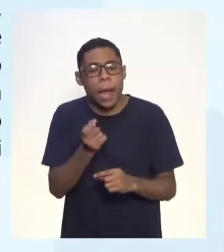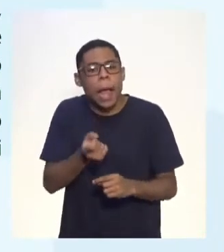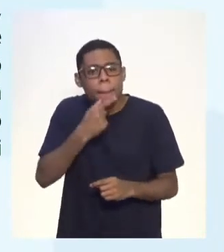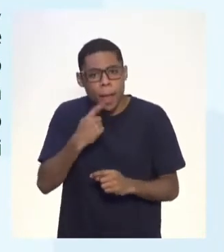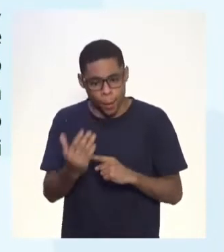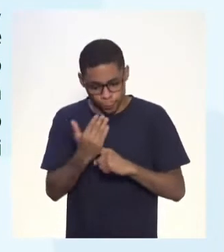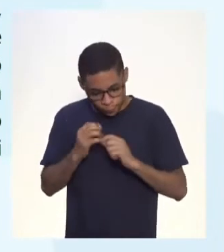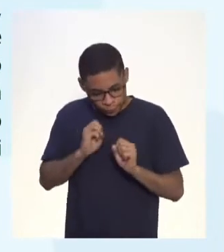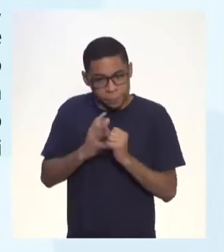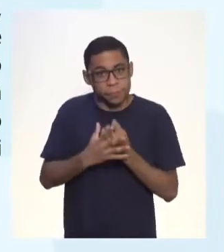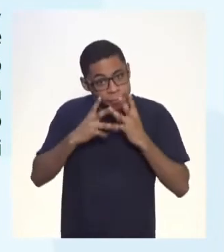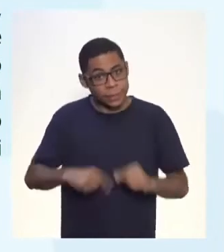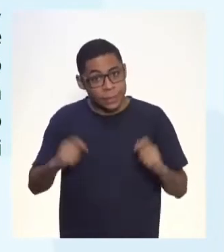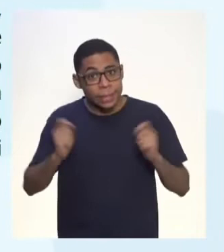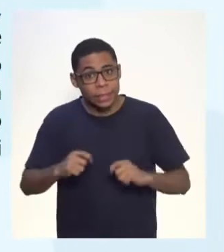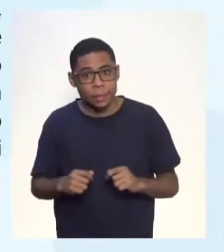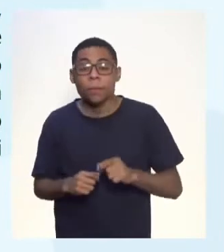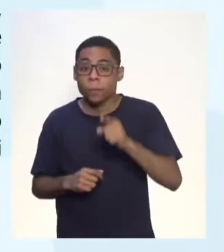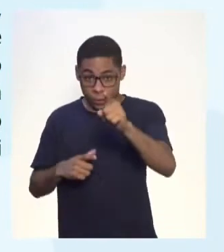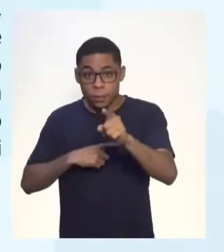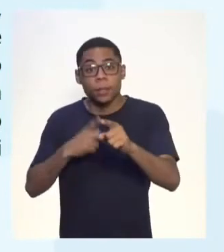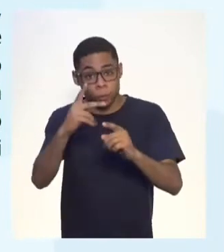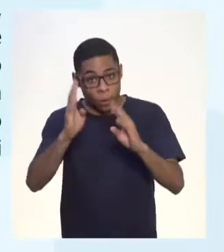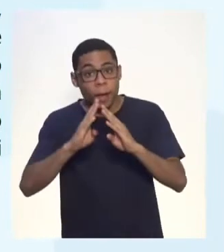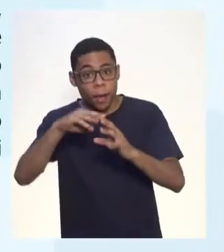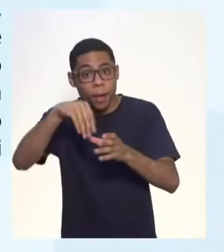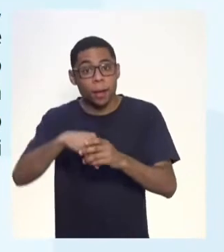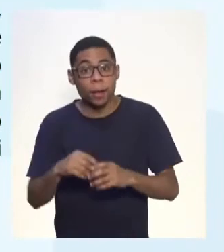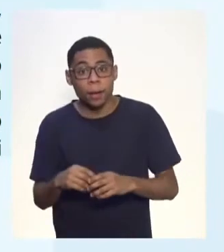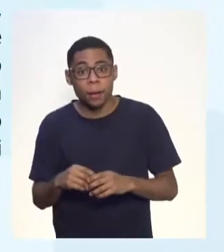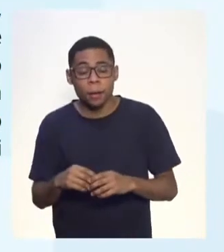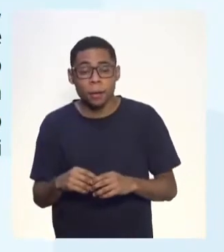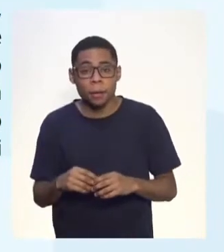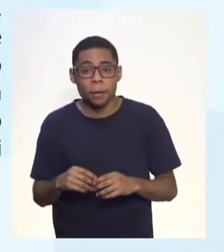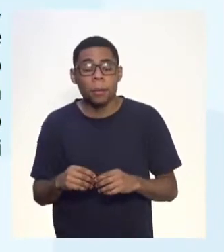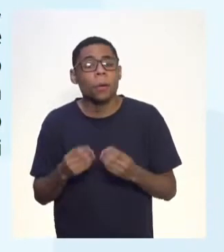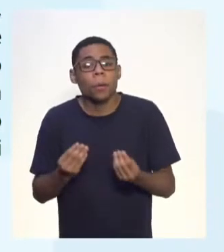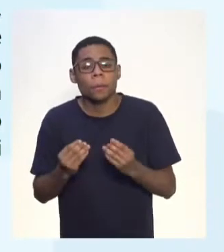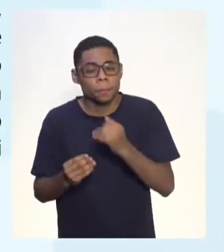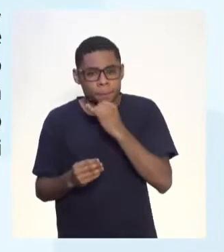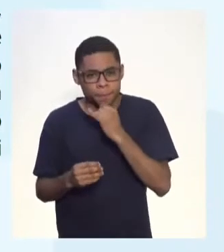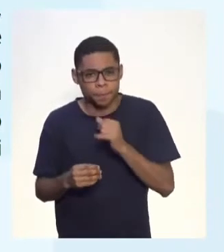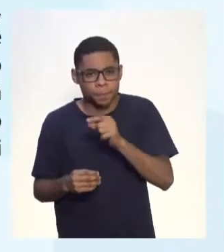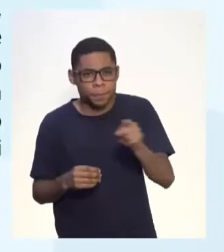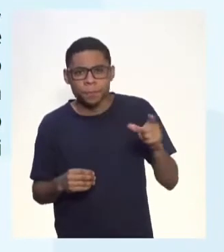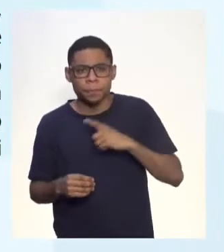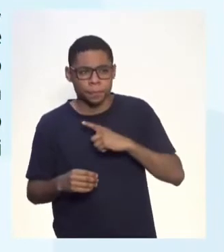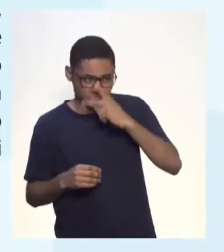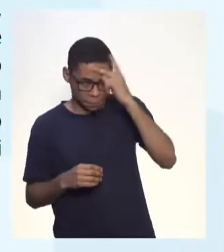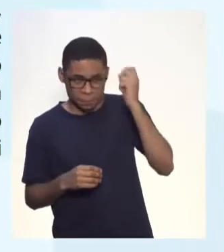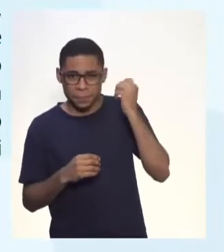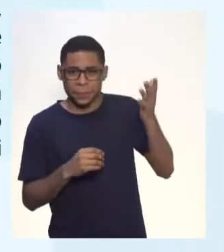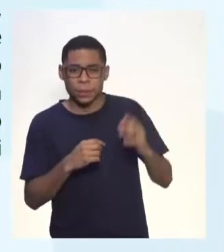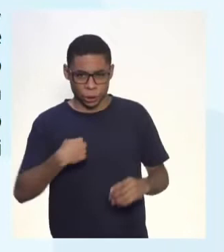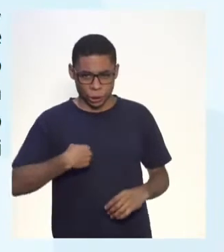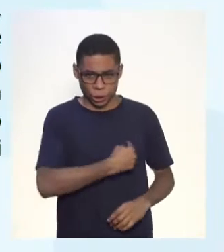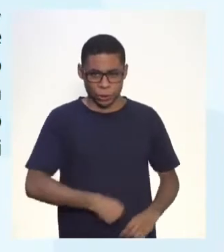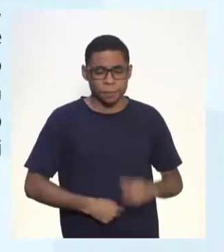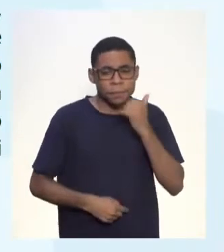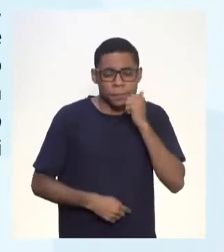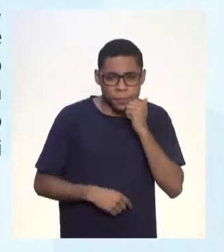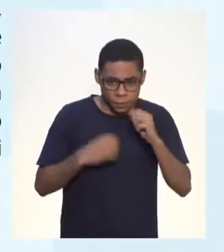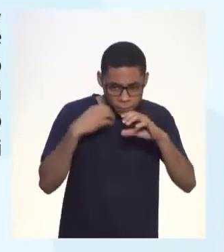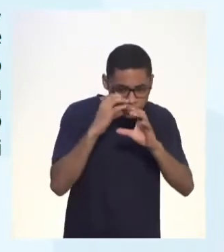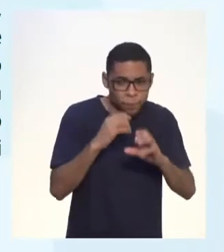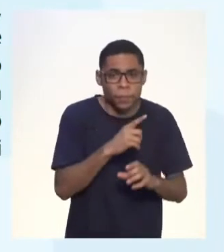você, todos nós temos na nossa casa. Trata-se do café. Cientistas censurados na China dizem que há componentes da nossa